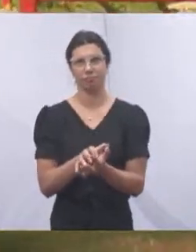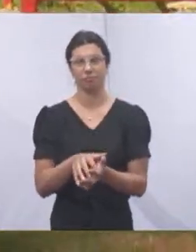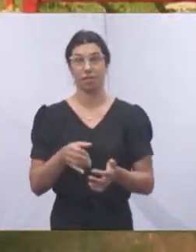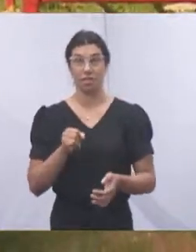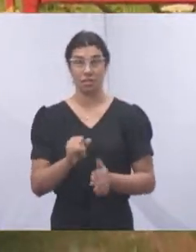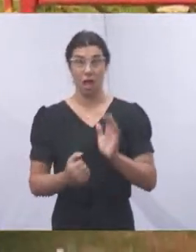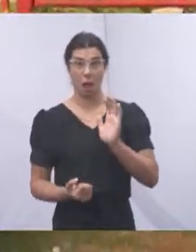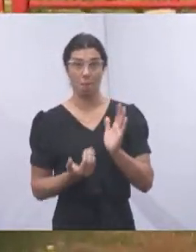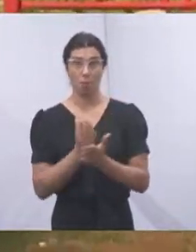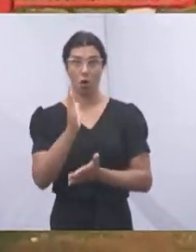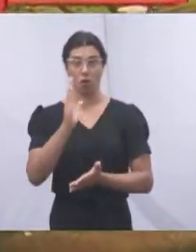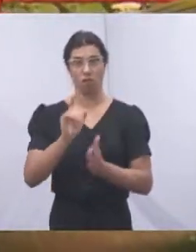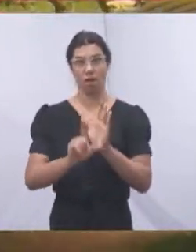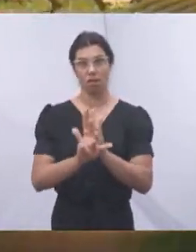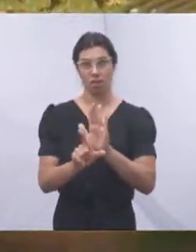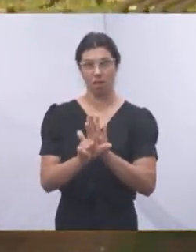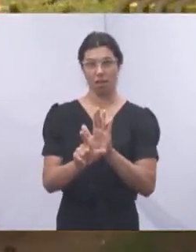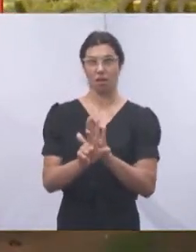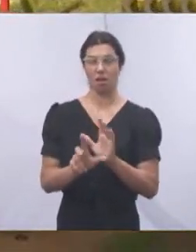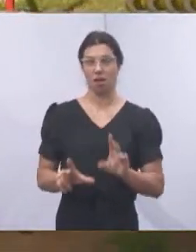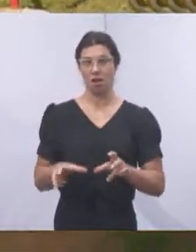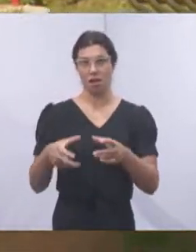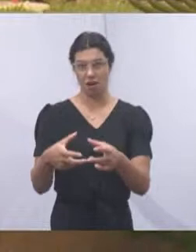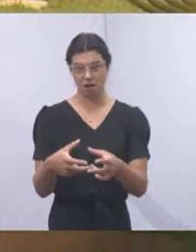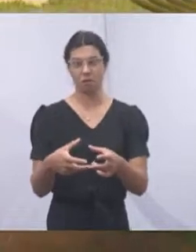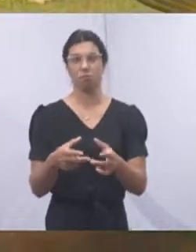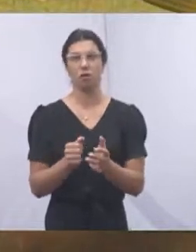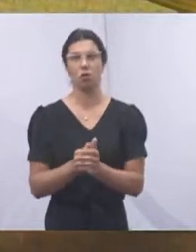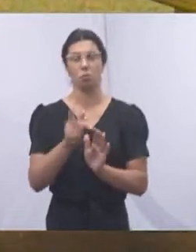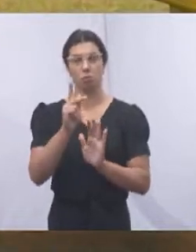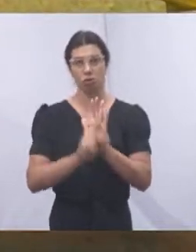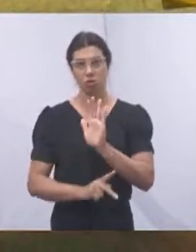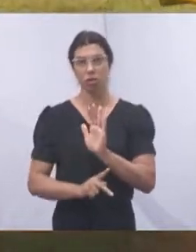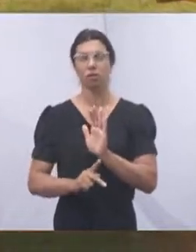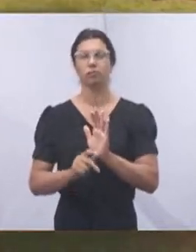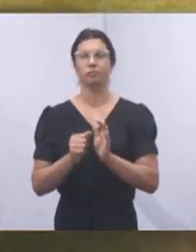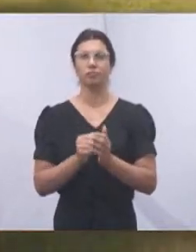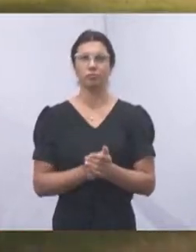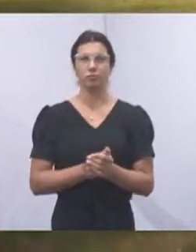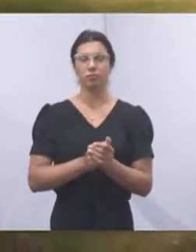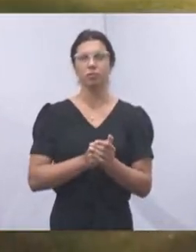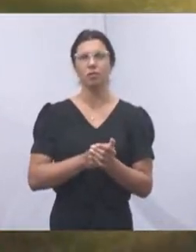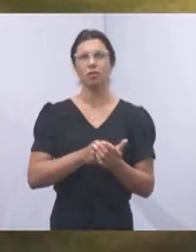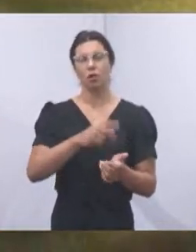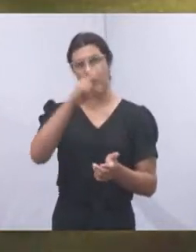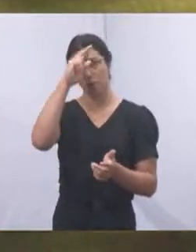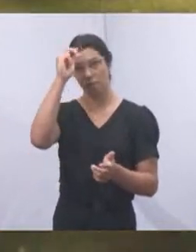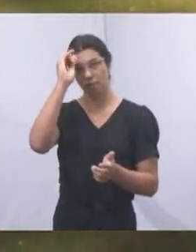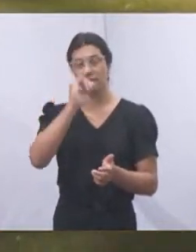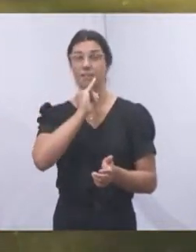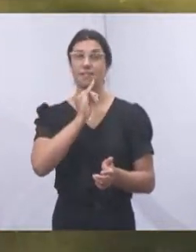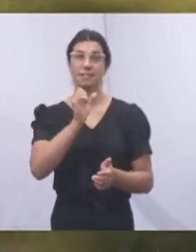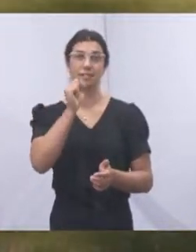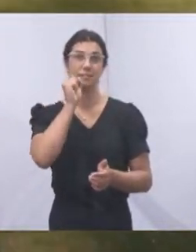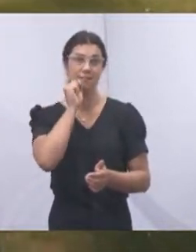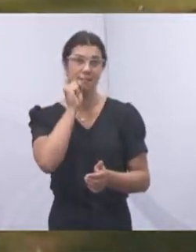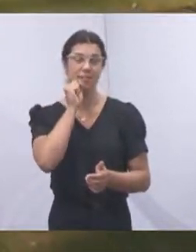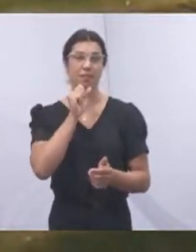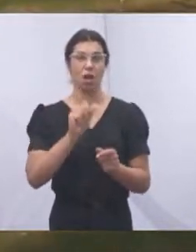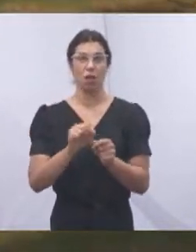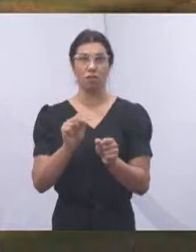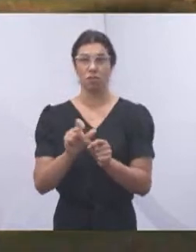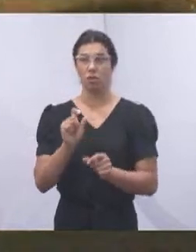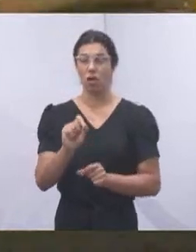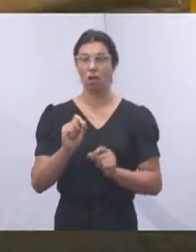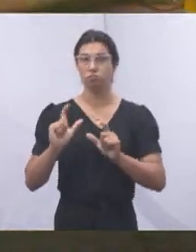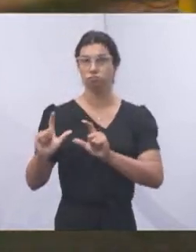seja aprovado na Câmara Municipal, o projeto terá de ser sancionado pelo prefeito Isaías Santana. E então, a